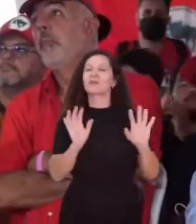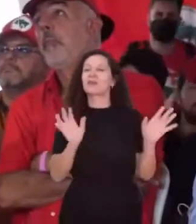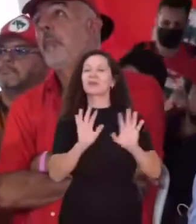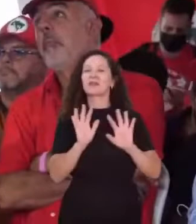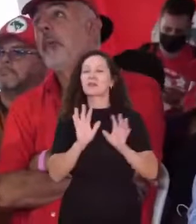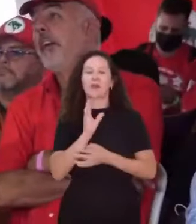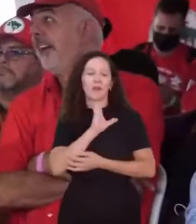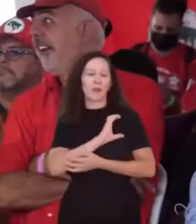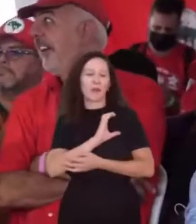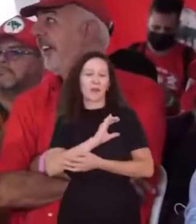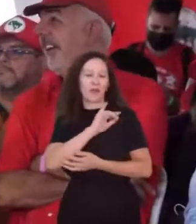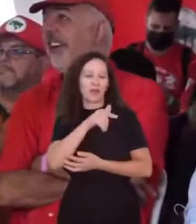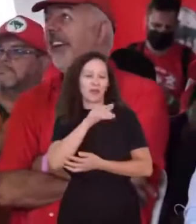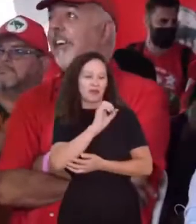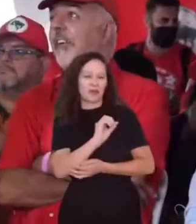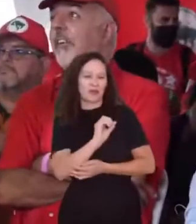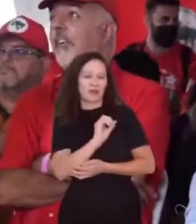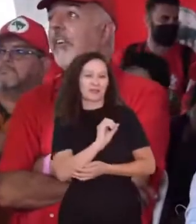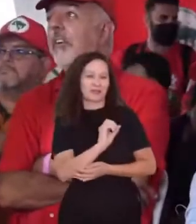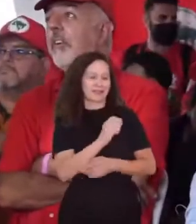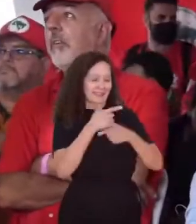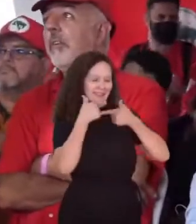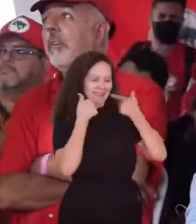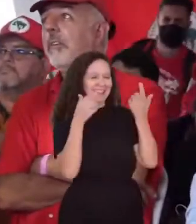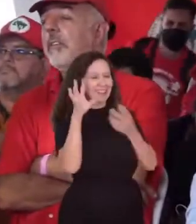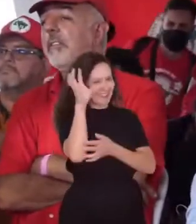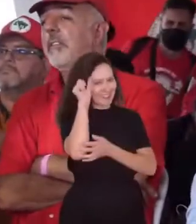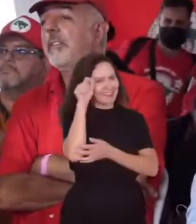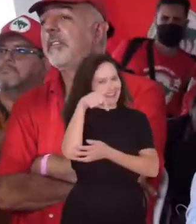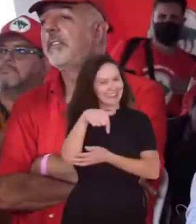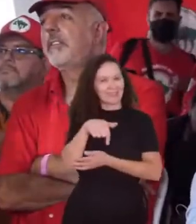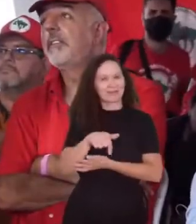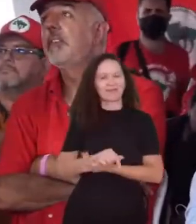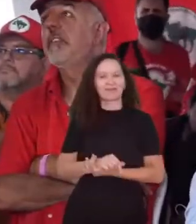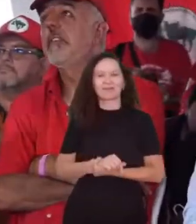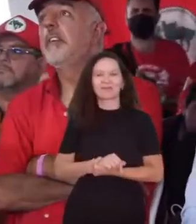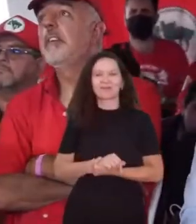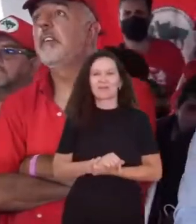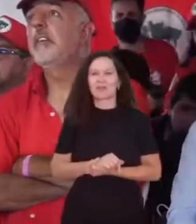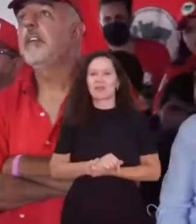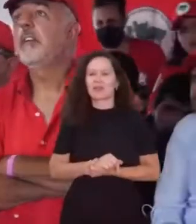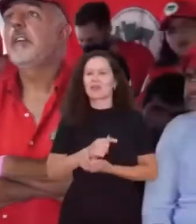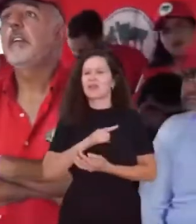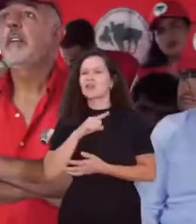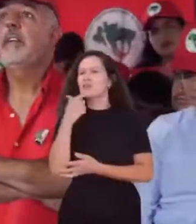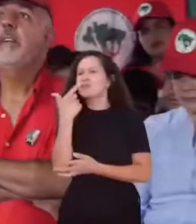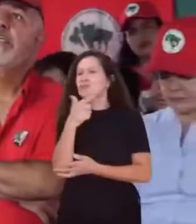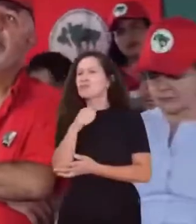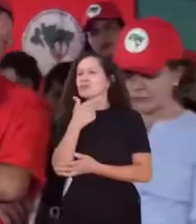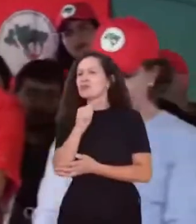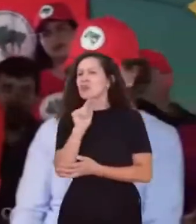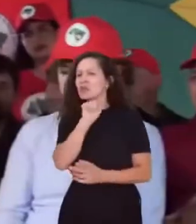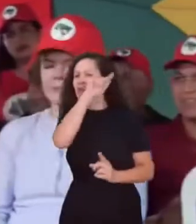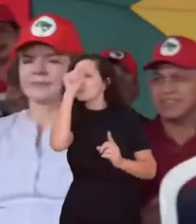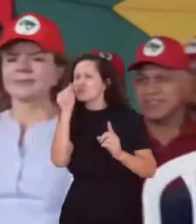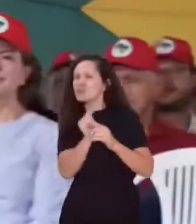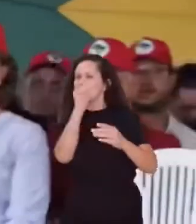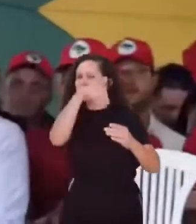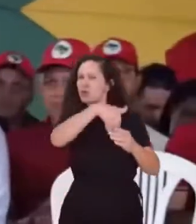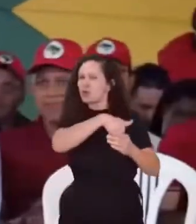seu ouvido aqui. Eu não tenho muitas razões para votar a ser candidato para presidente da